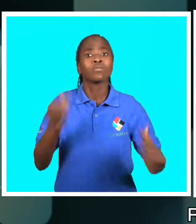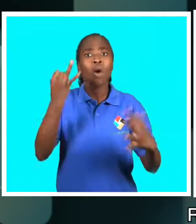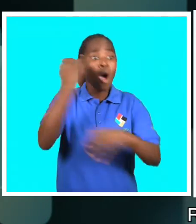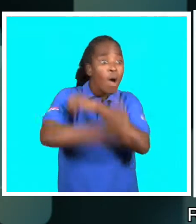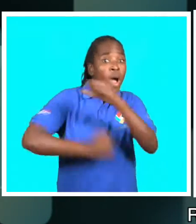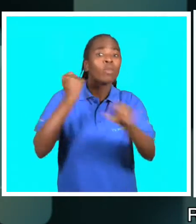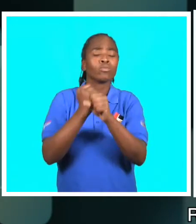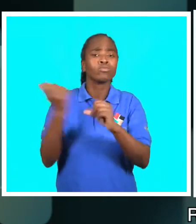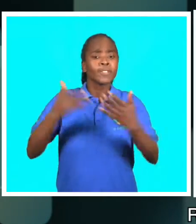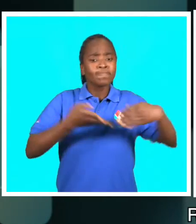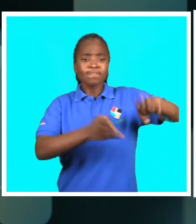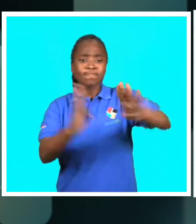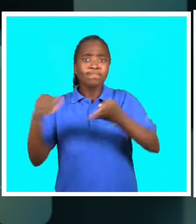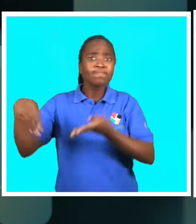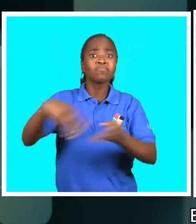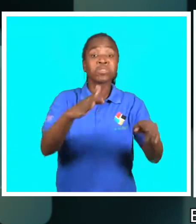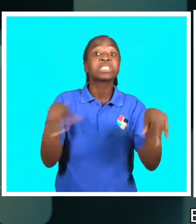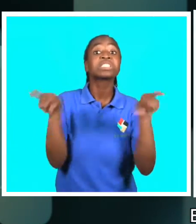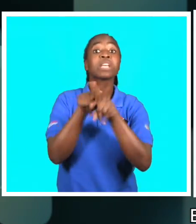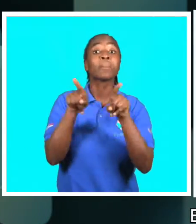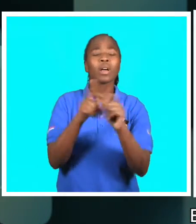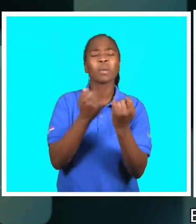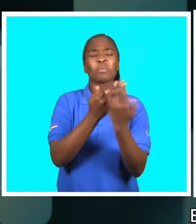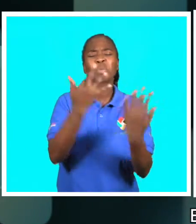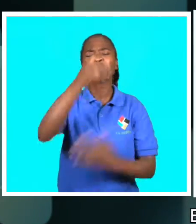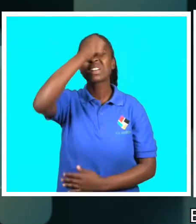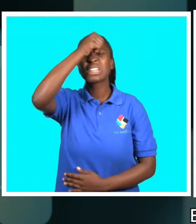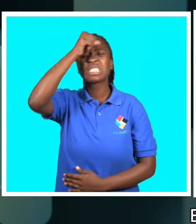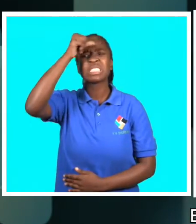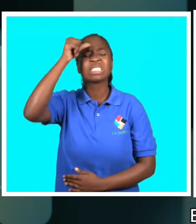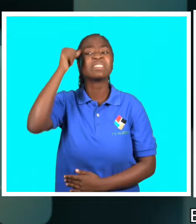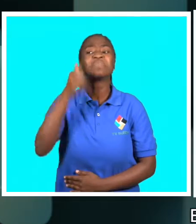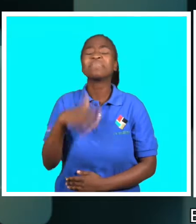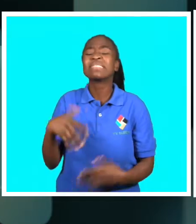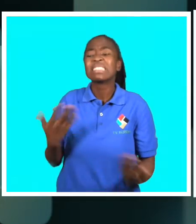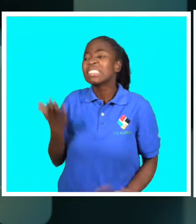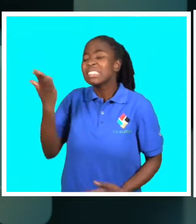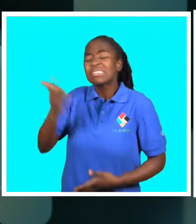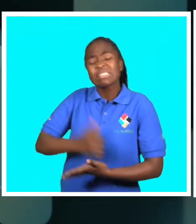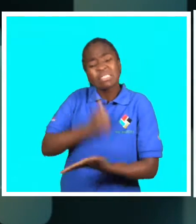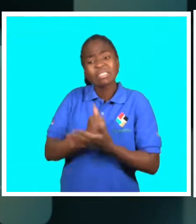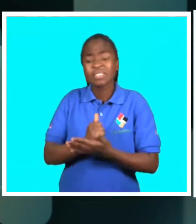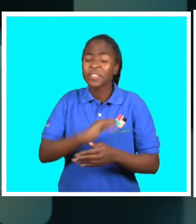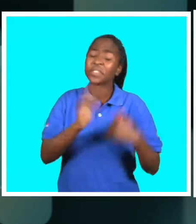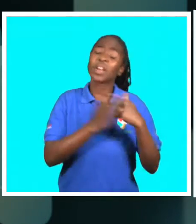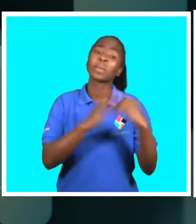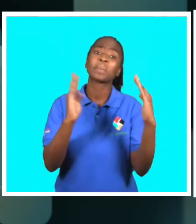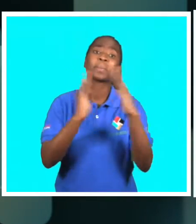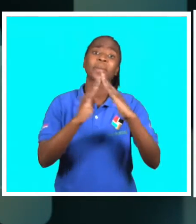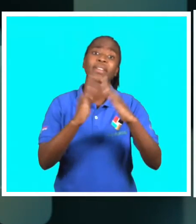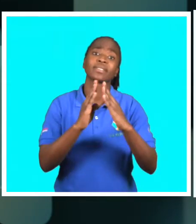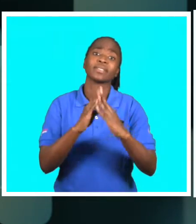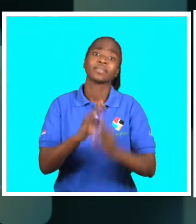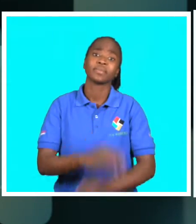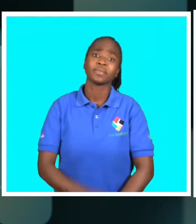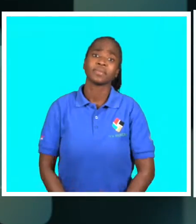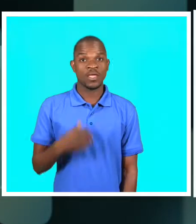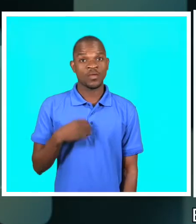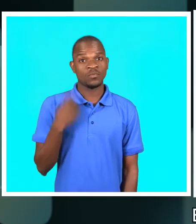quase 7 anos na rua. Ele passou muitas dificuldades até que decidiu voltar à casa.